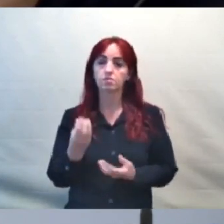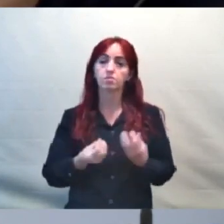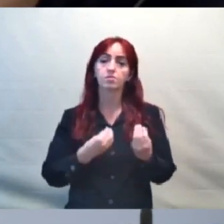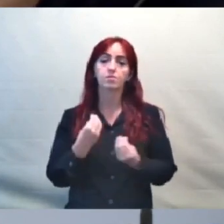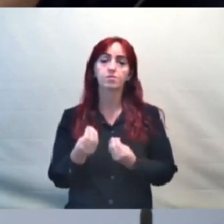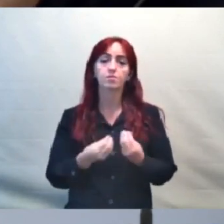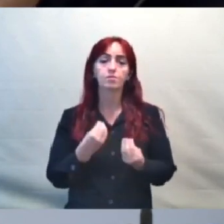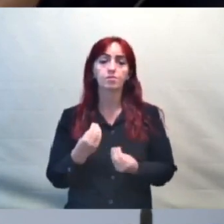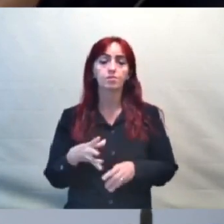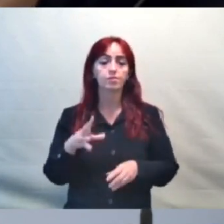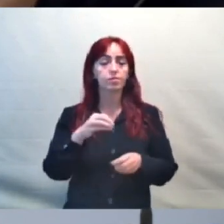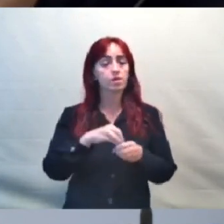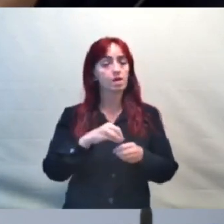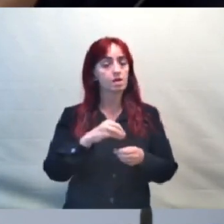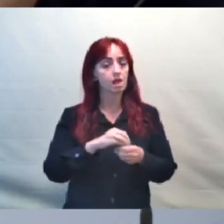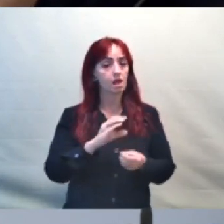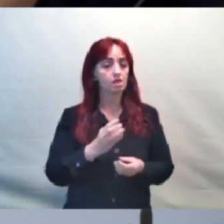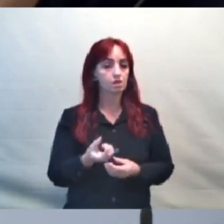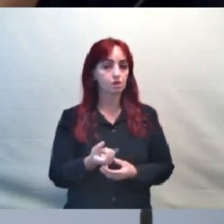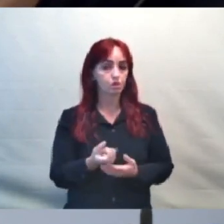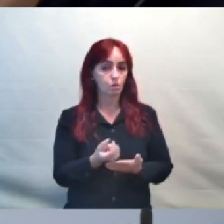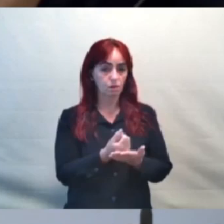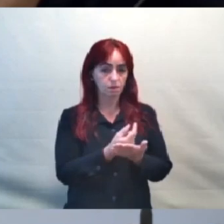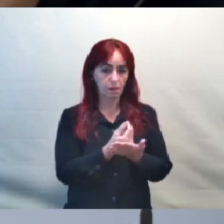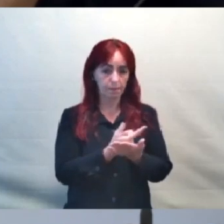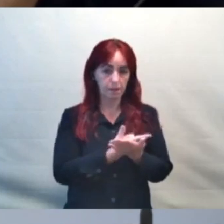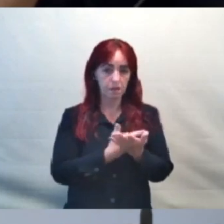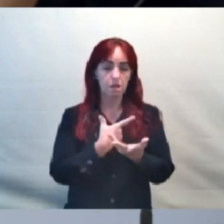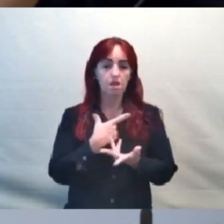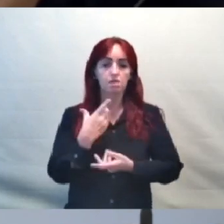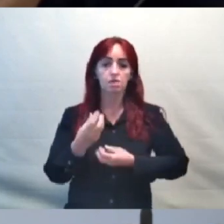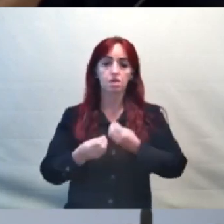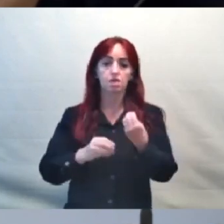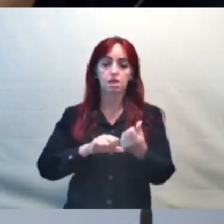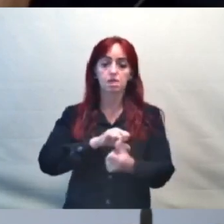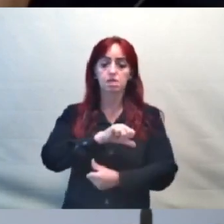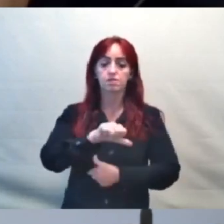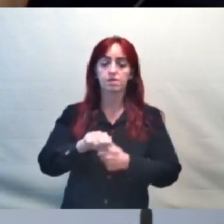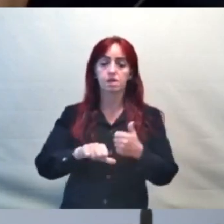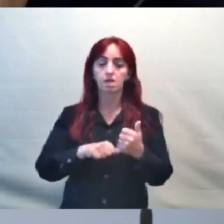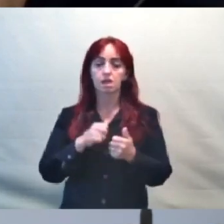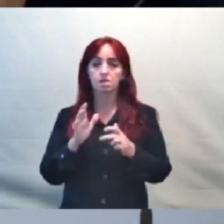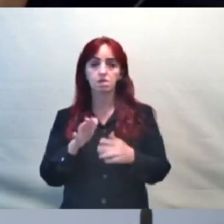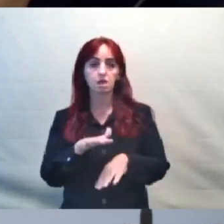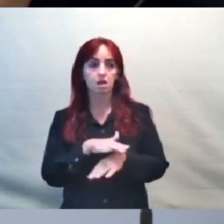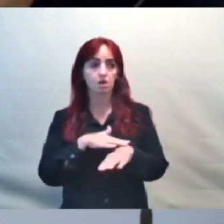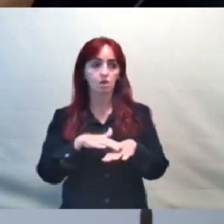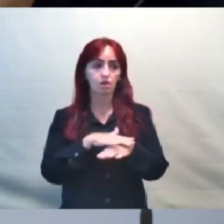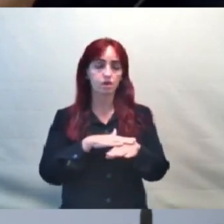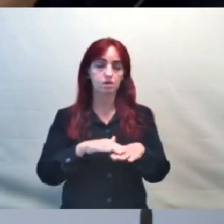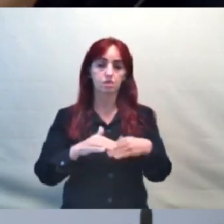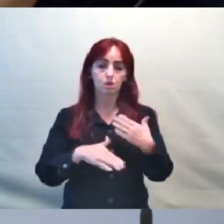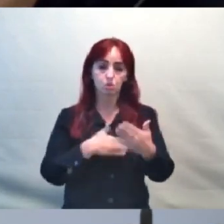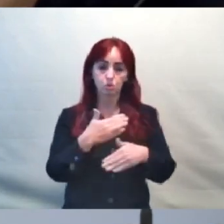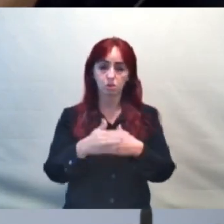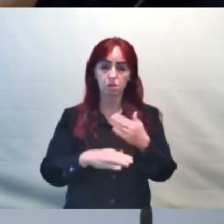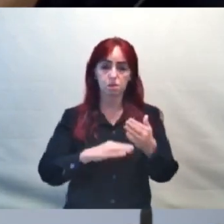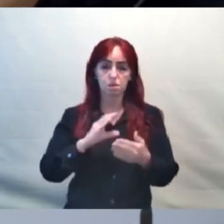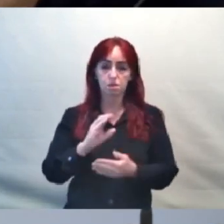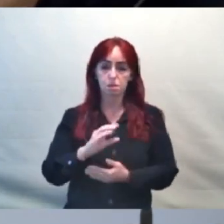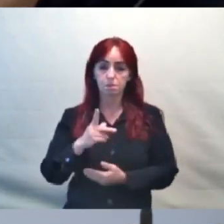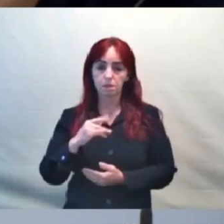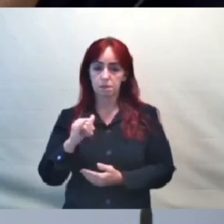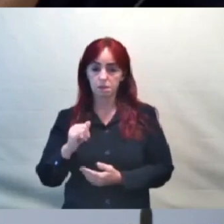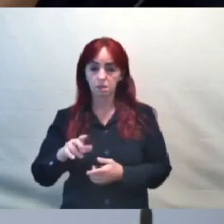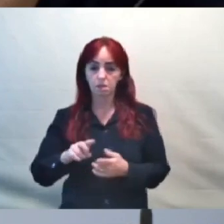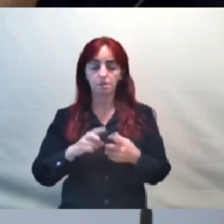visto que existe essa transversalidade, a gente conversou sobre isso durante a CPI, e eu gostaria de escutar dos principais setores que estão com